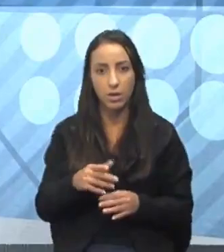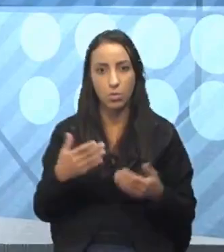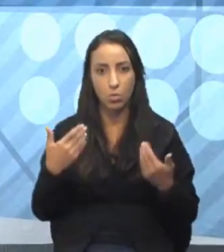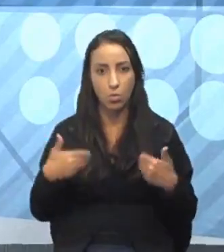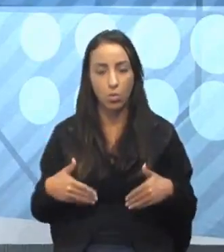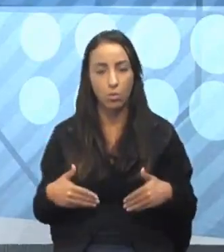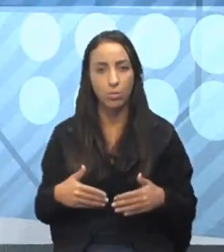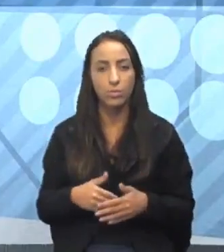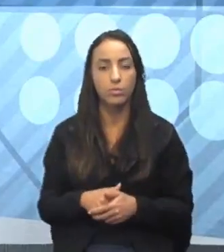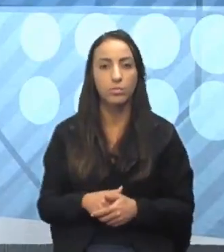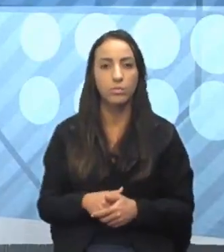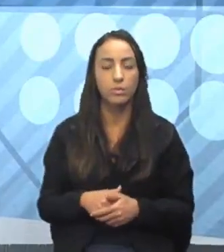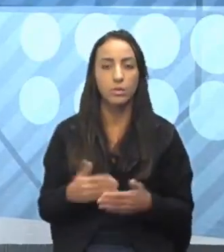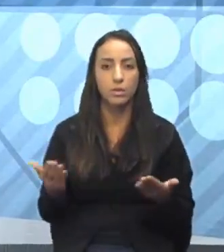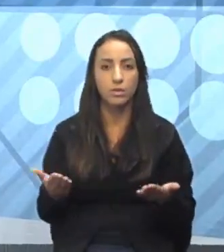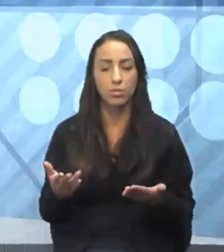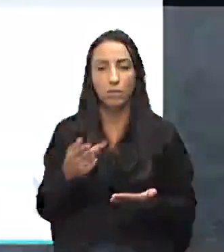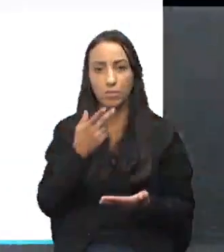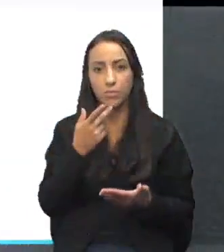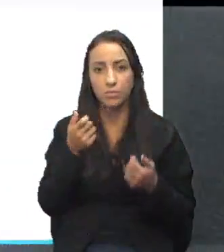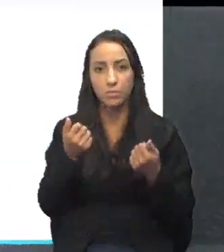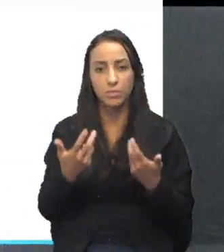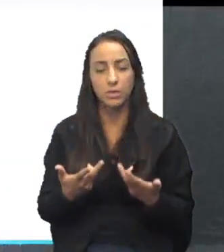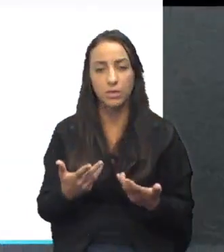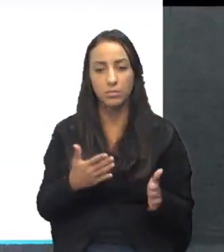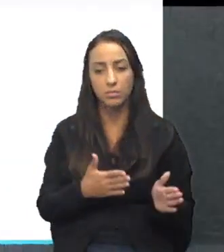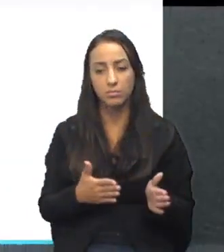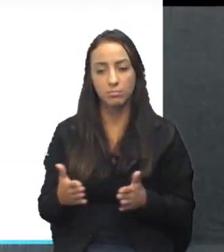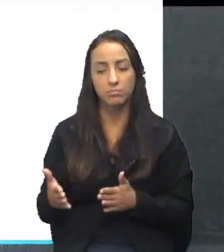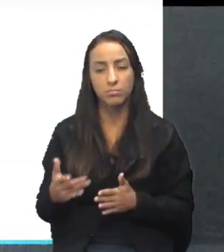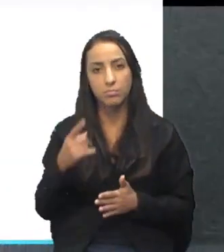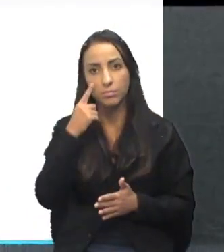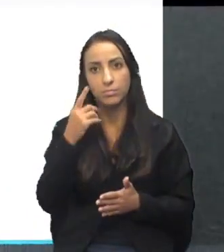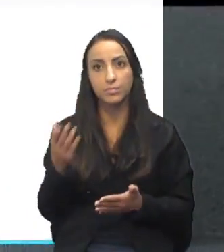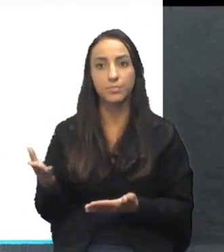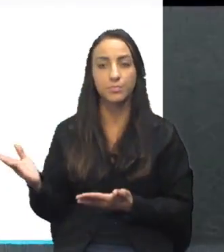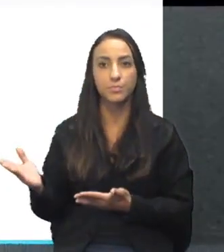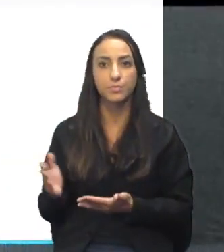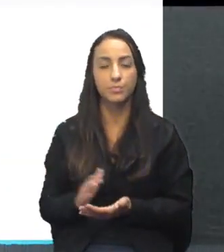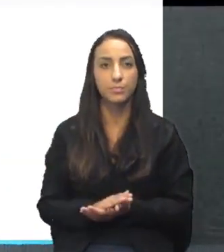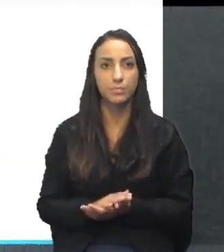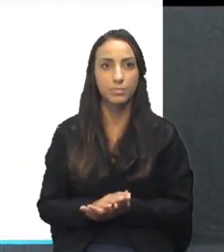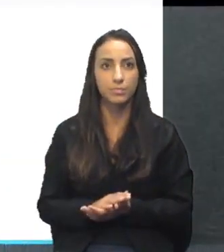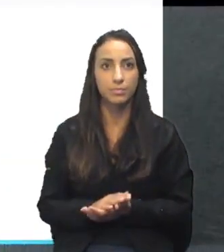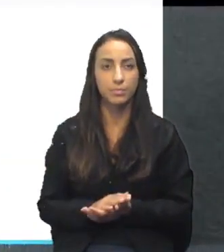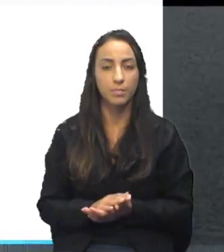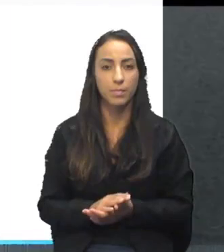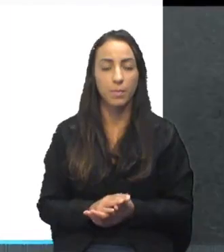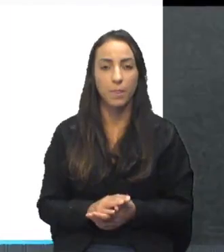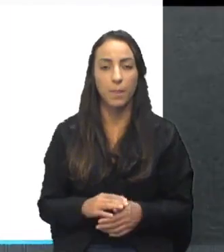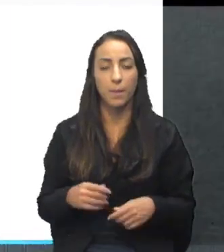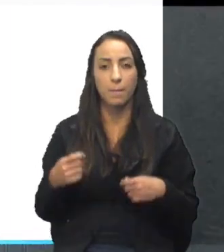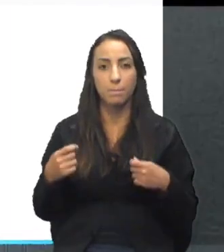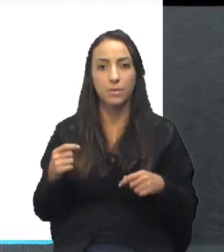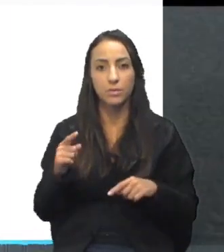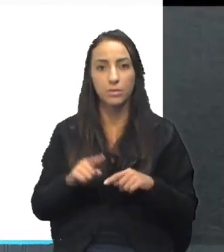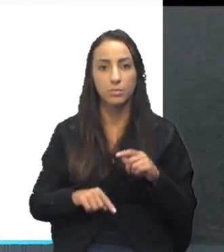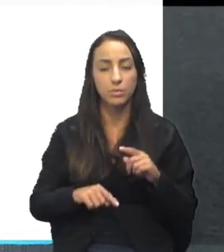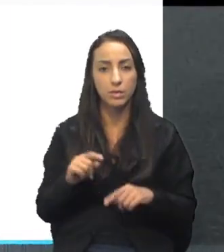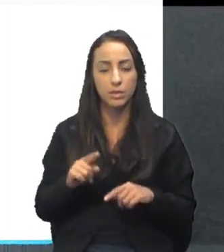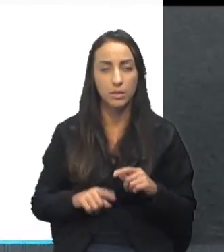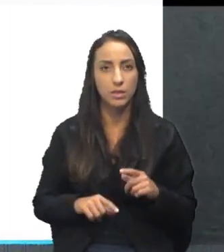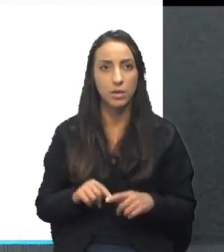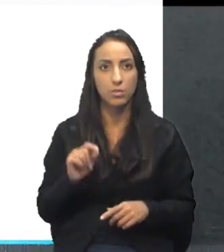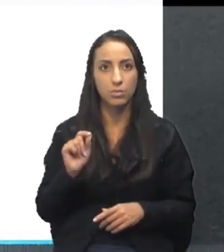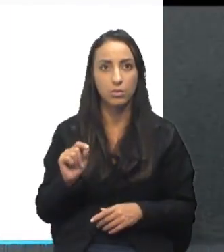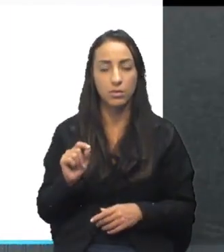e é sobre esse assunto que nós vamos falar agora. Quero que você me acompanhe. Então, para a realização dos cuidados com o corpo pós-morte,